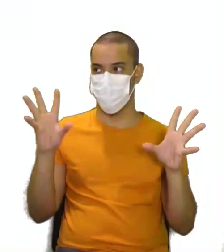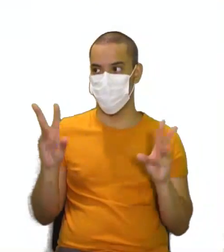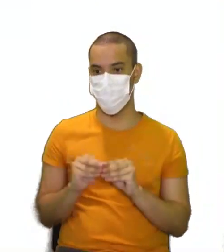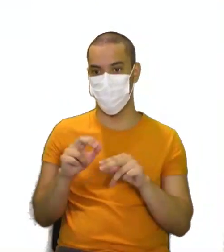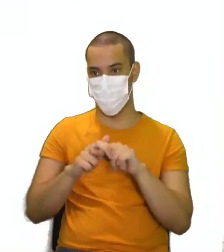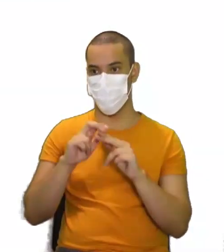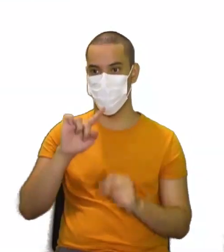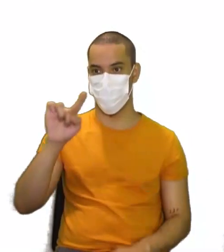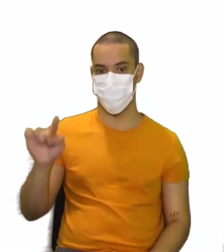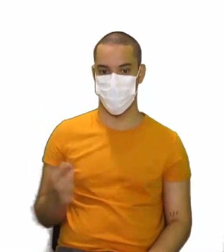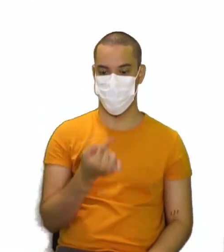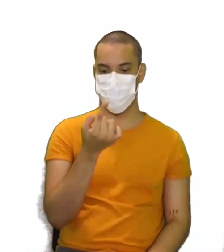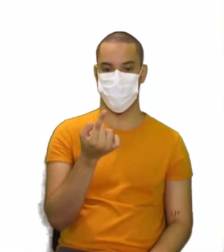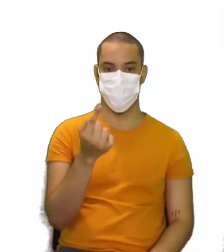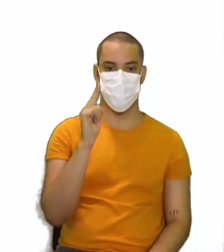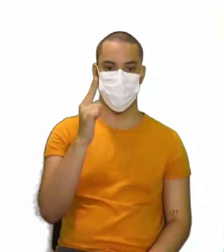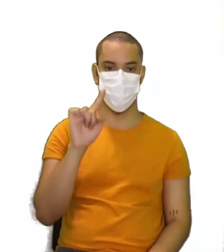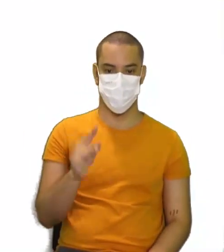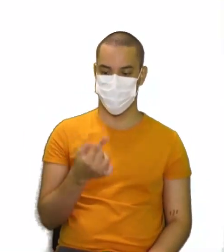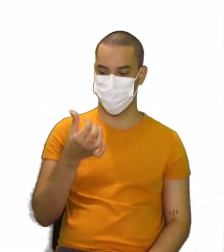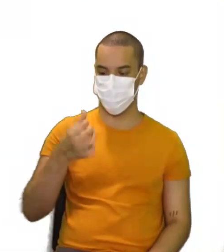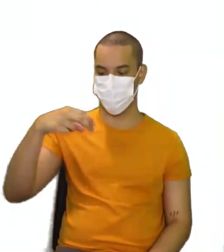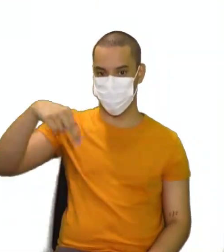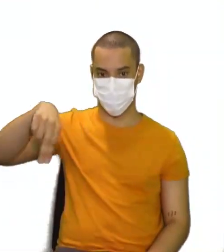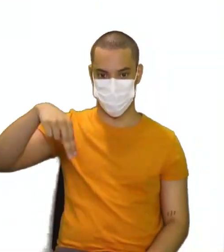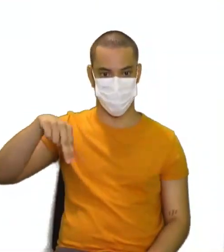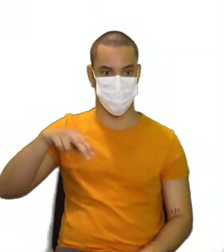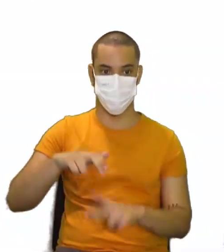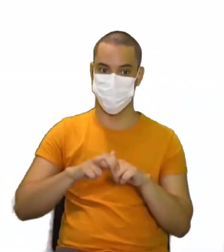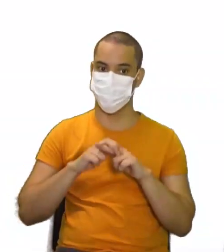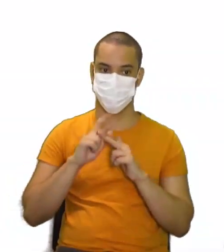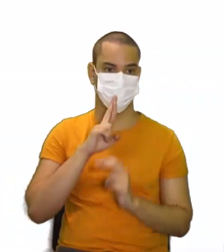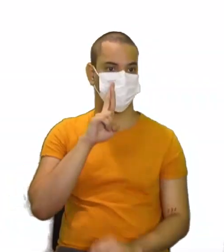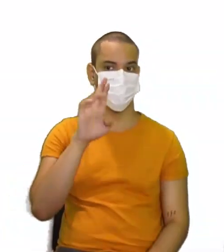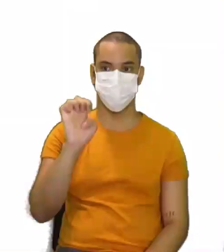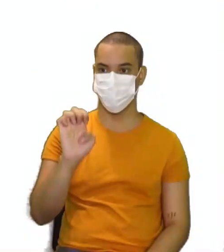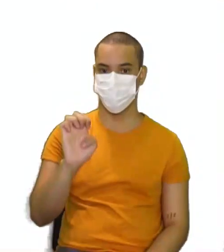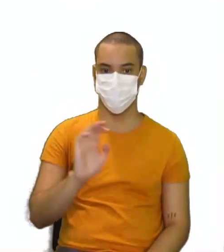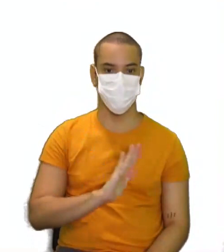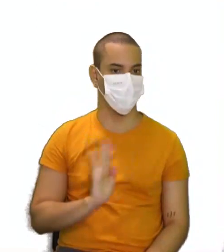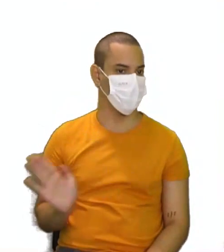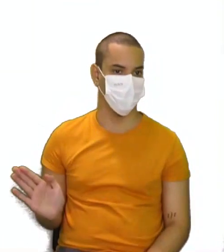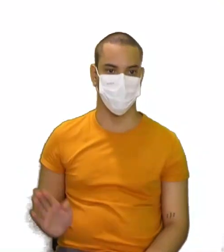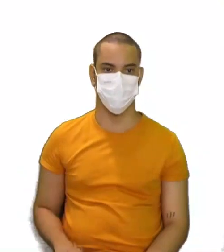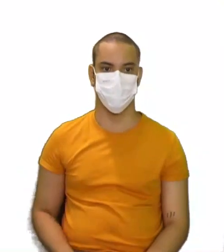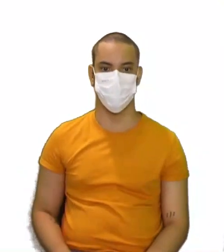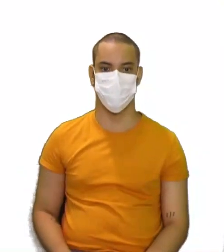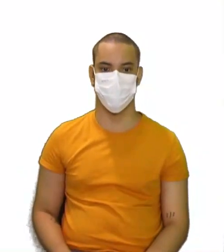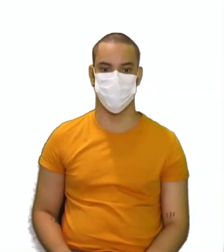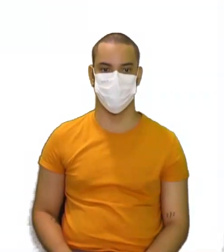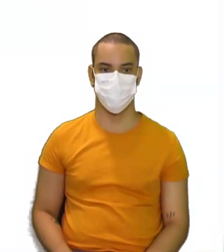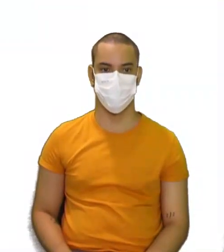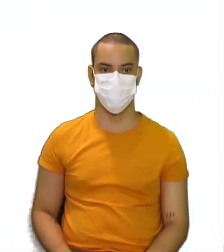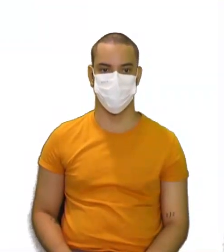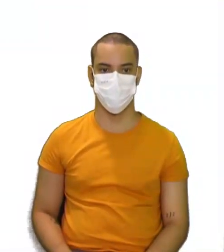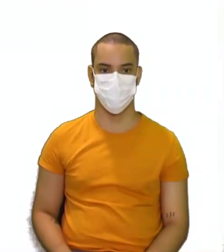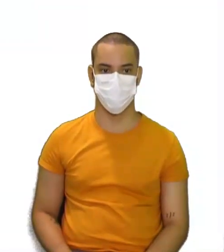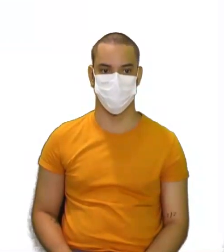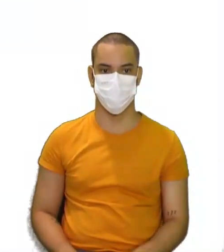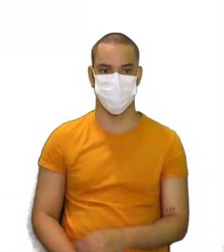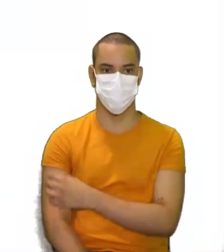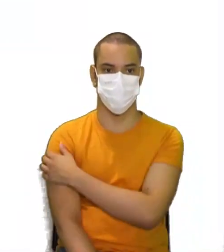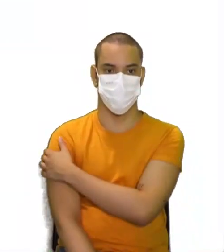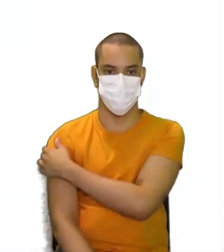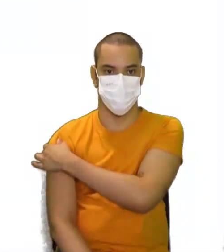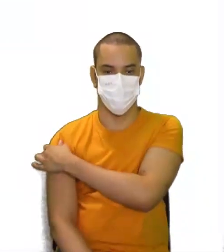uma vírgula, 1,6 newton. Então, a questão aí, letra E, bem direta, bem